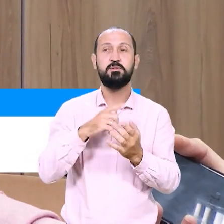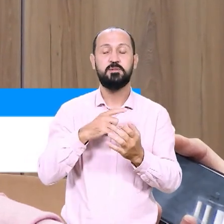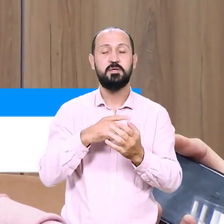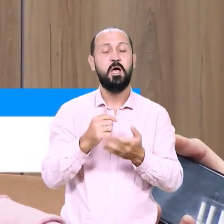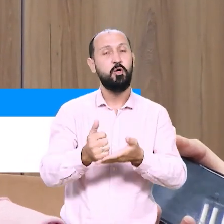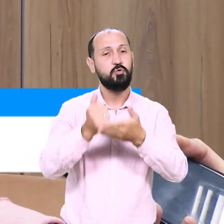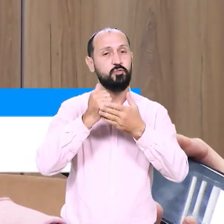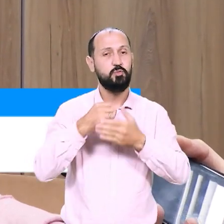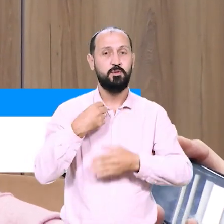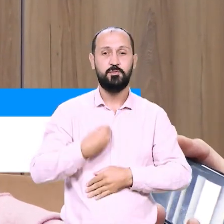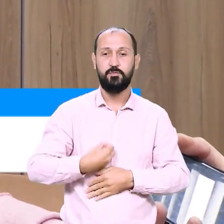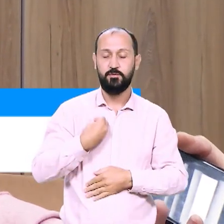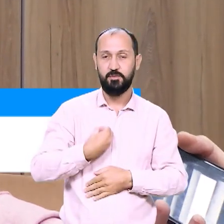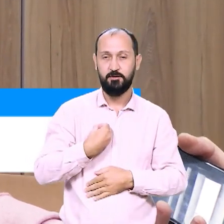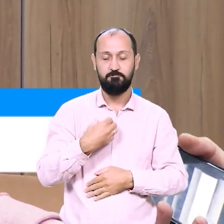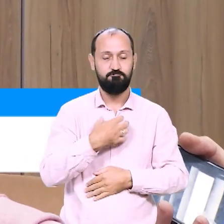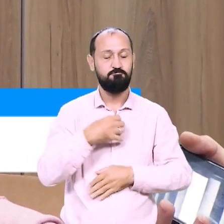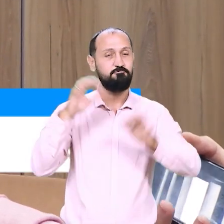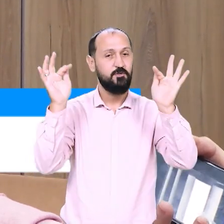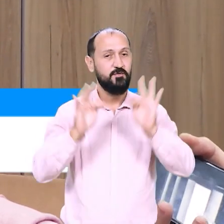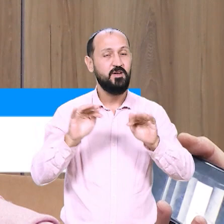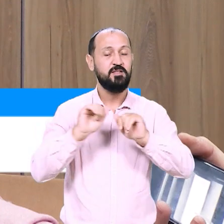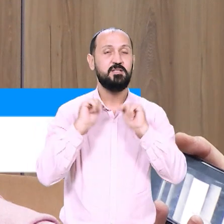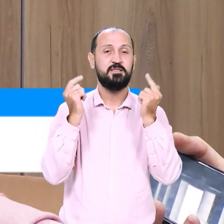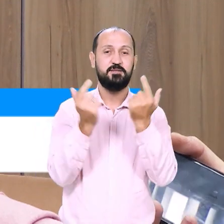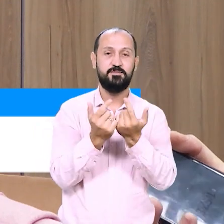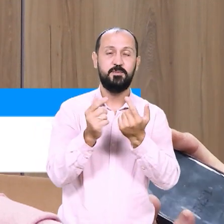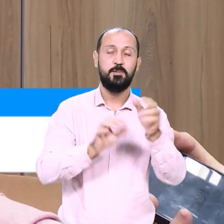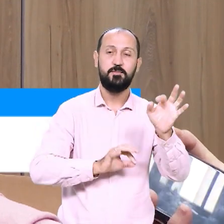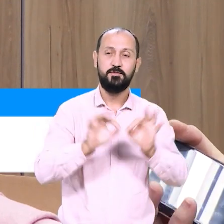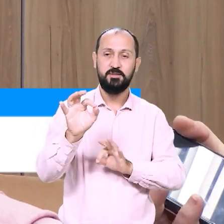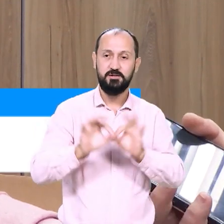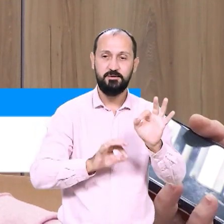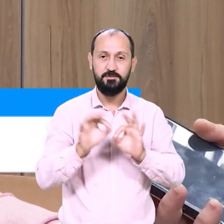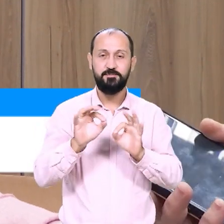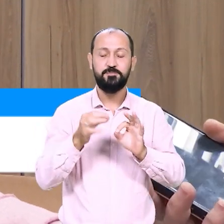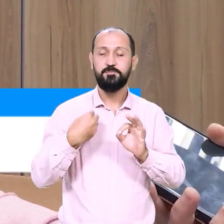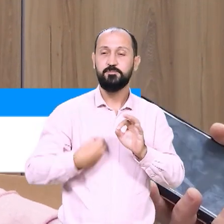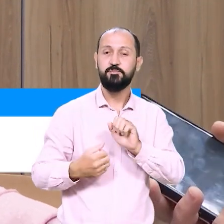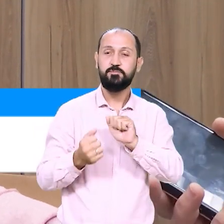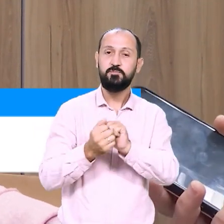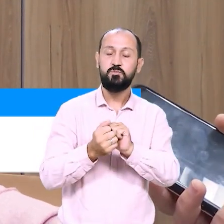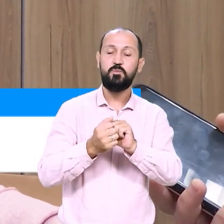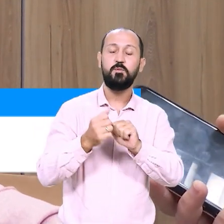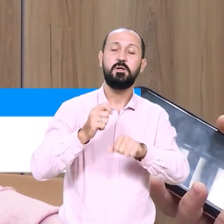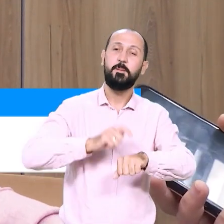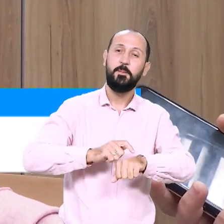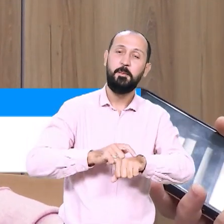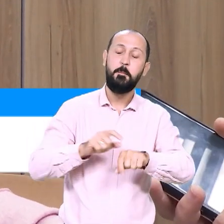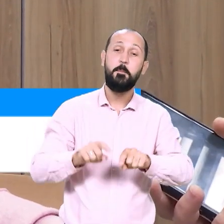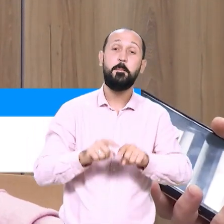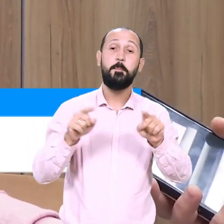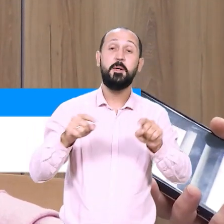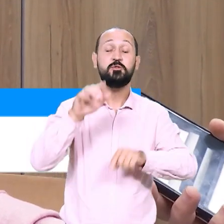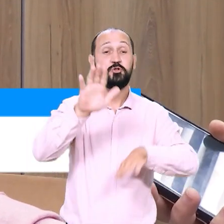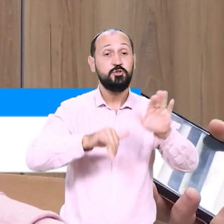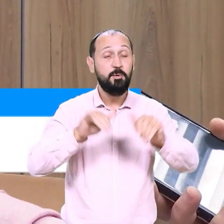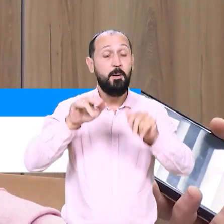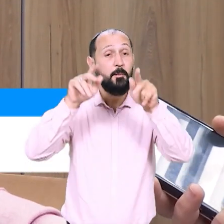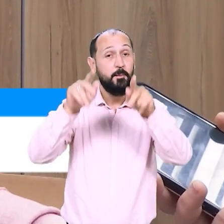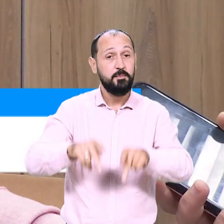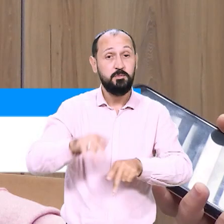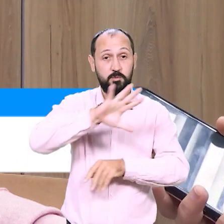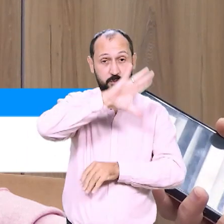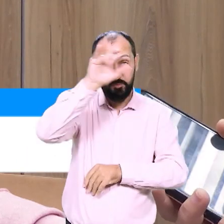sangue, que tanto é necessário e salva vidas. Então, eu estou feliz pela Assembleia fazer parte deste momento,